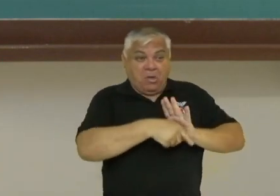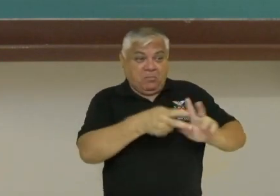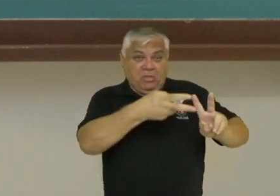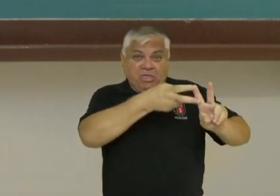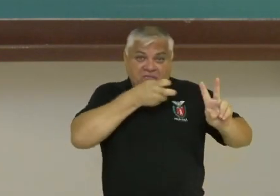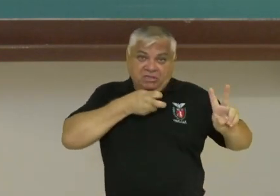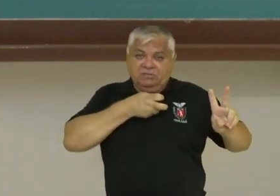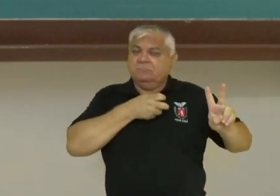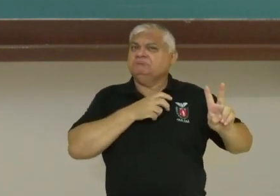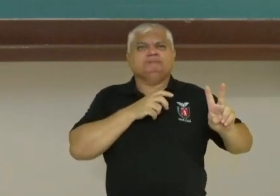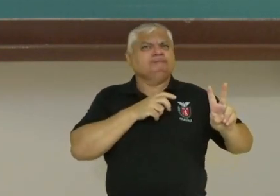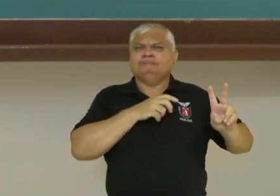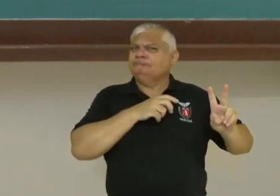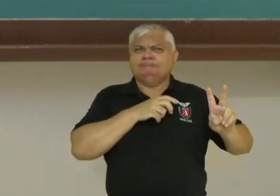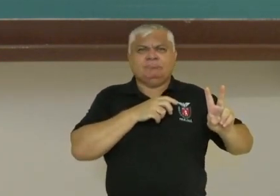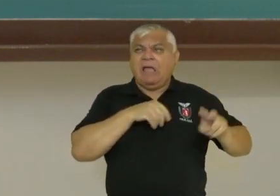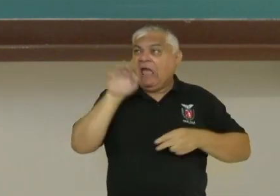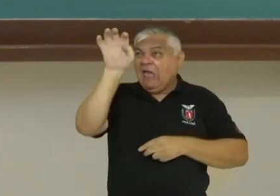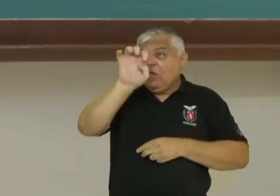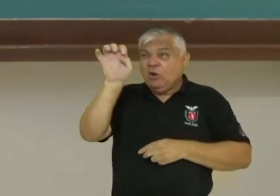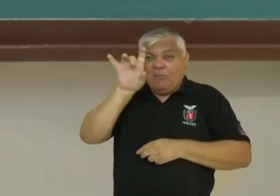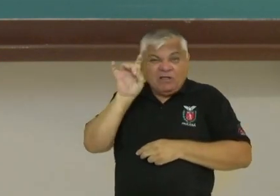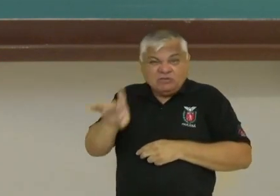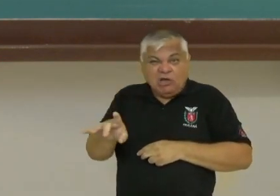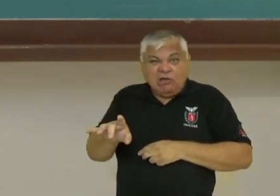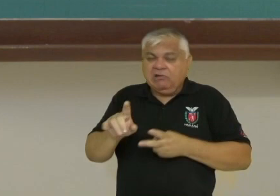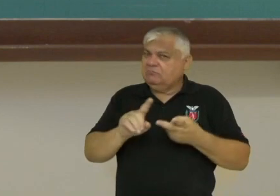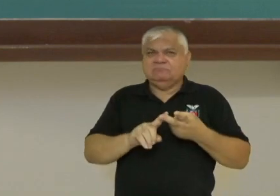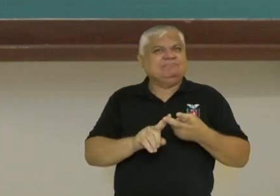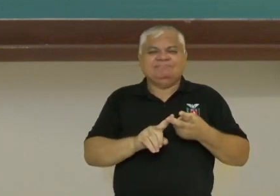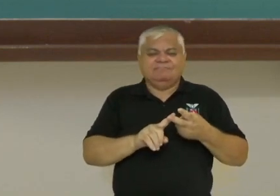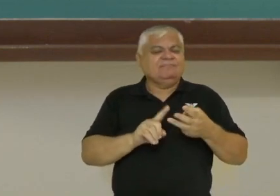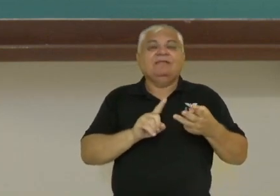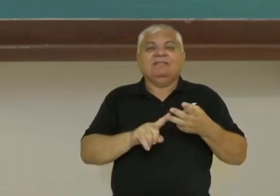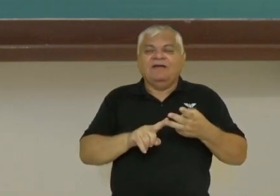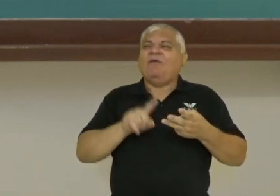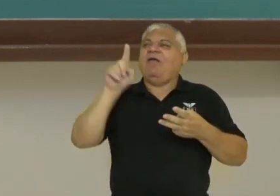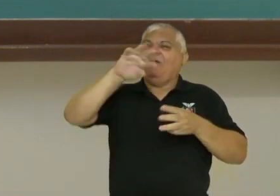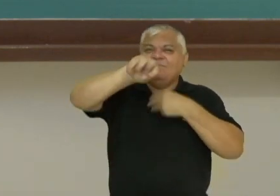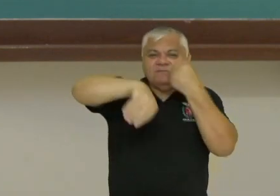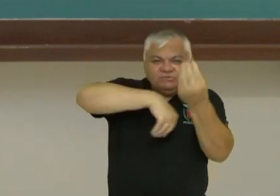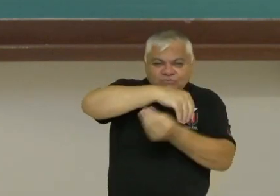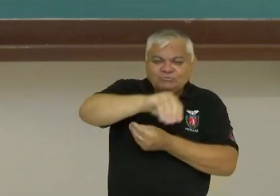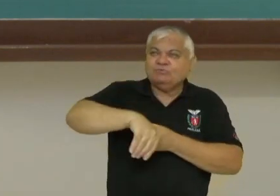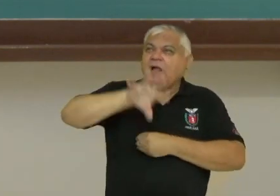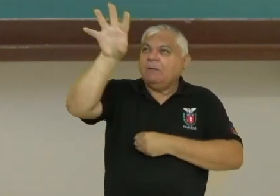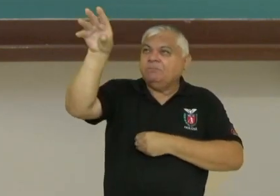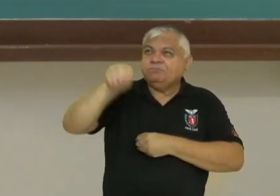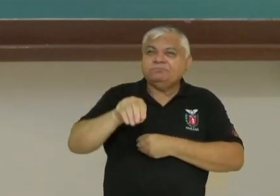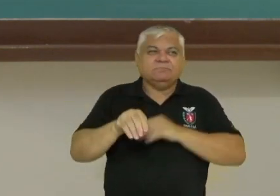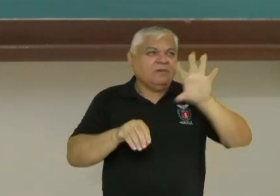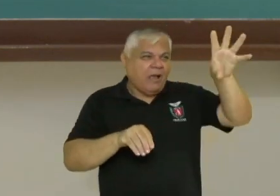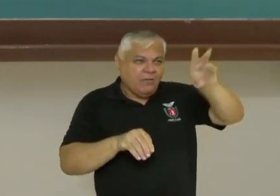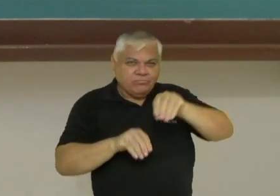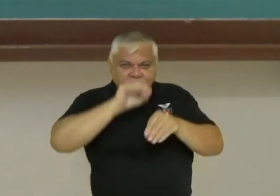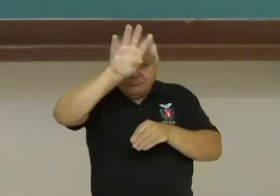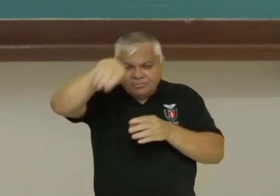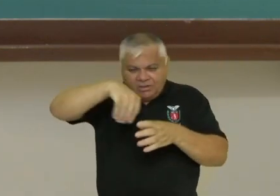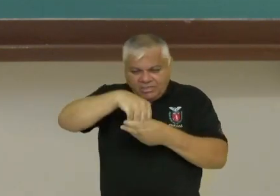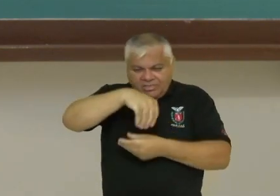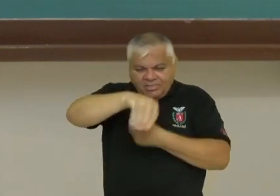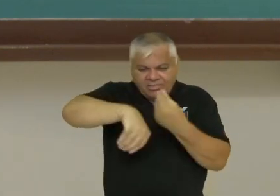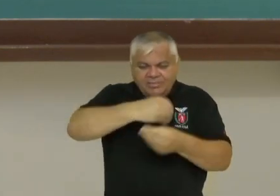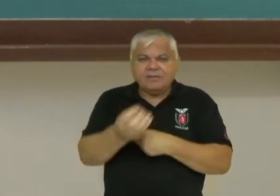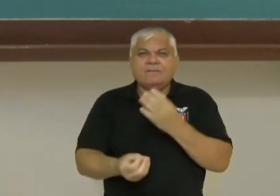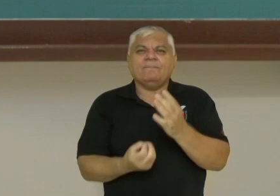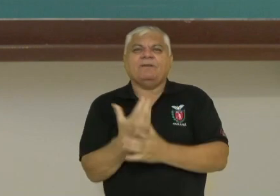uma dança específica europeia, ela surgiu dessa mistura, dessa miscigenação de culturas para